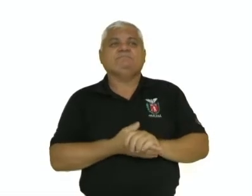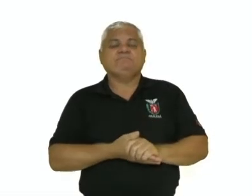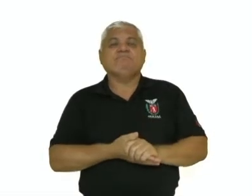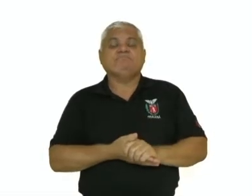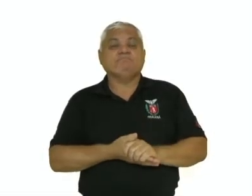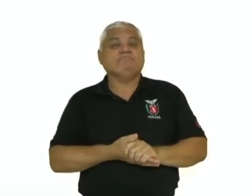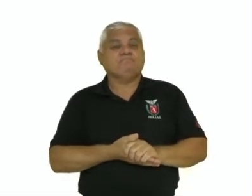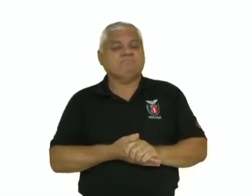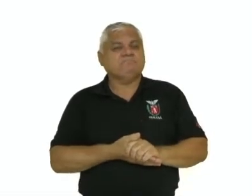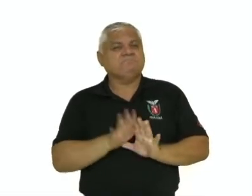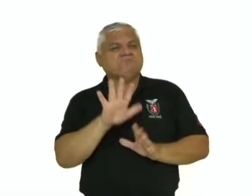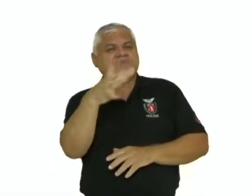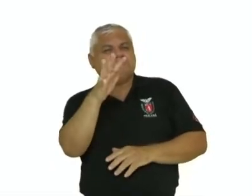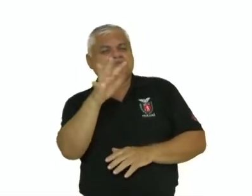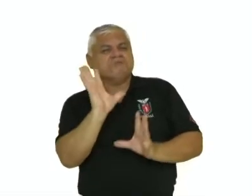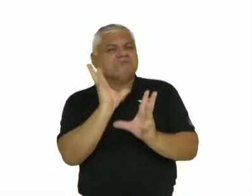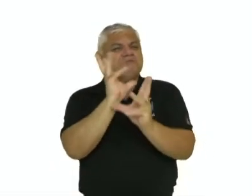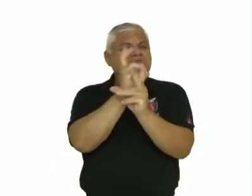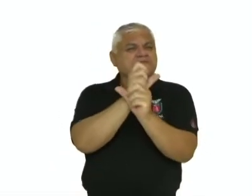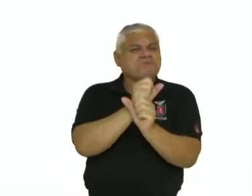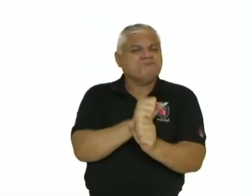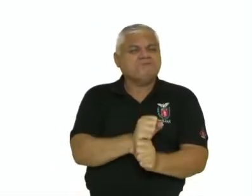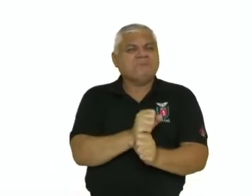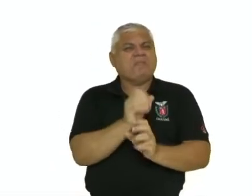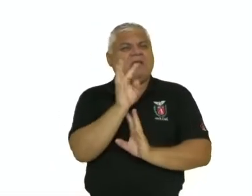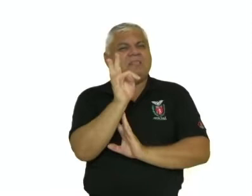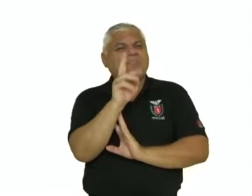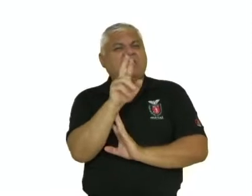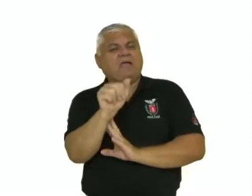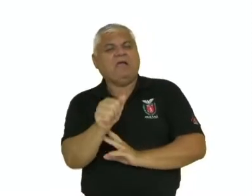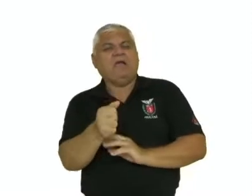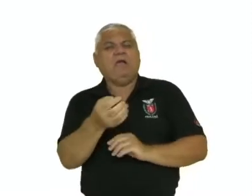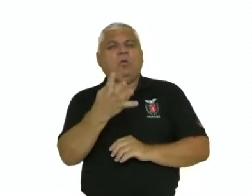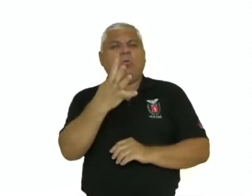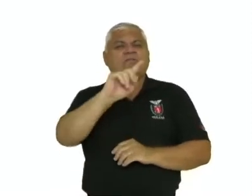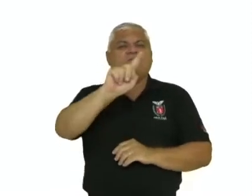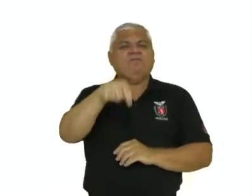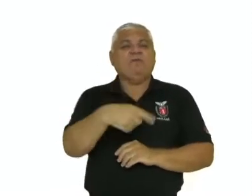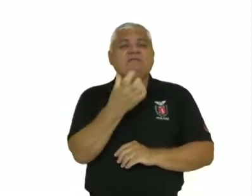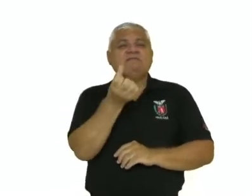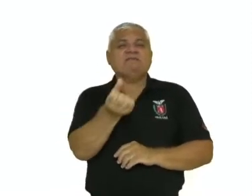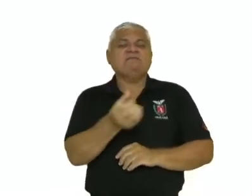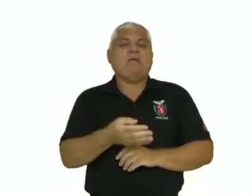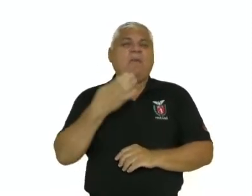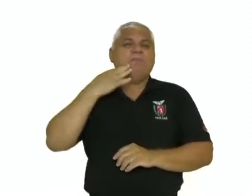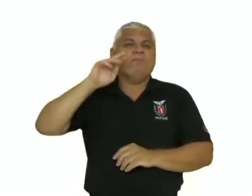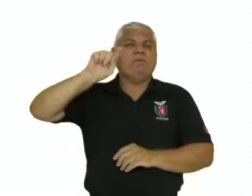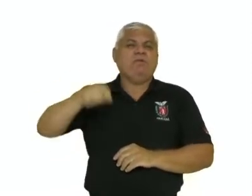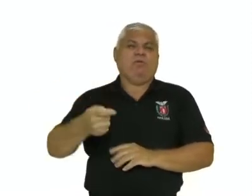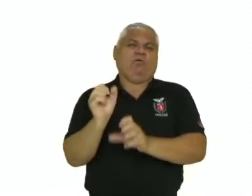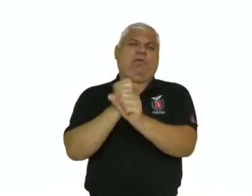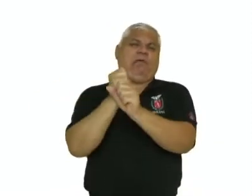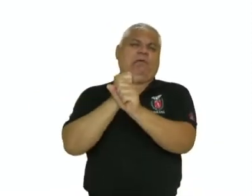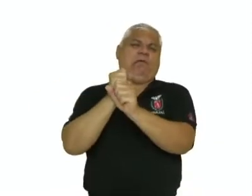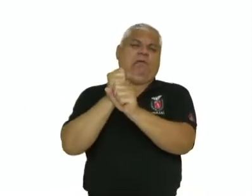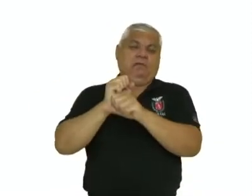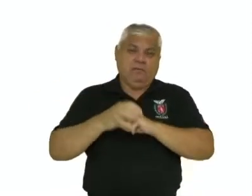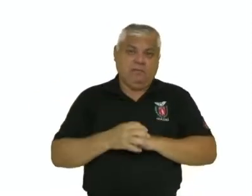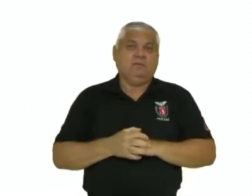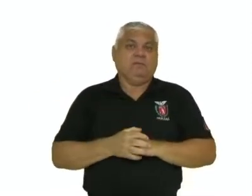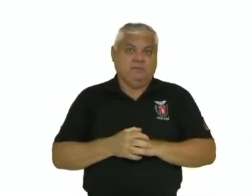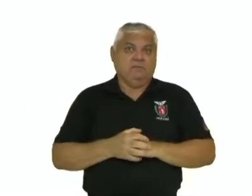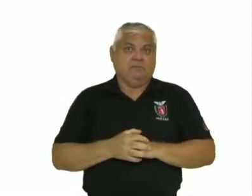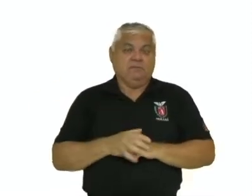Estima-se que o nosso planeta tenha surgido há cerca de 4,6 bilhões de anos. Nós vimos